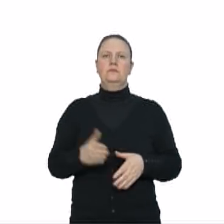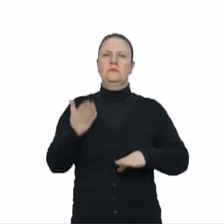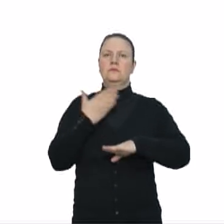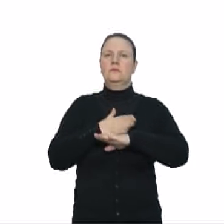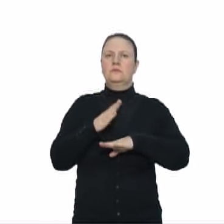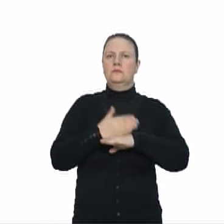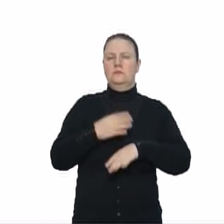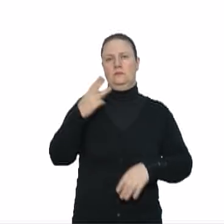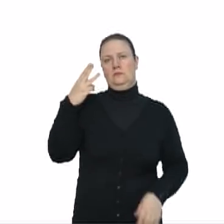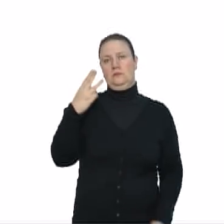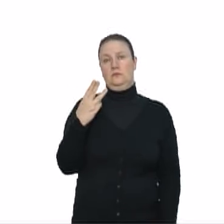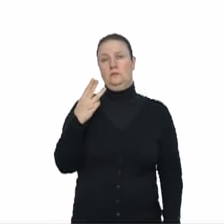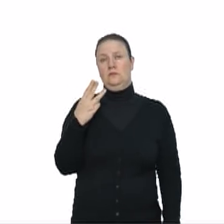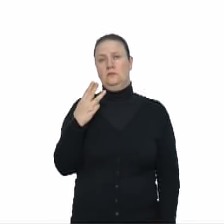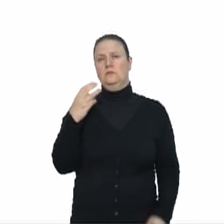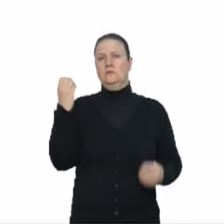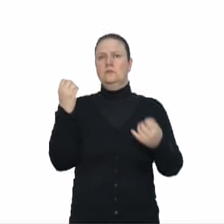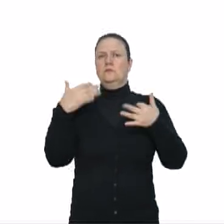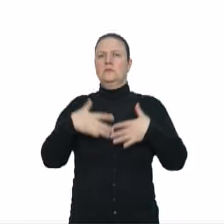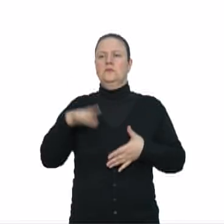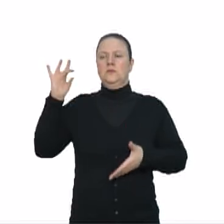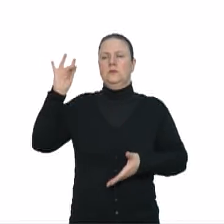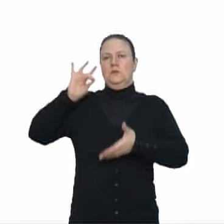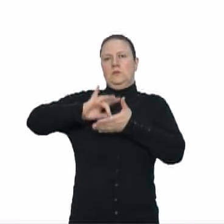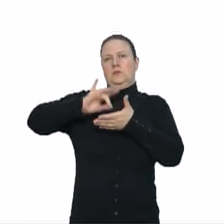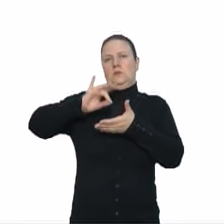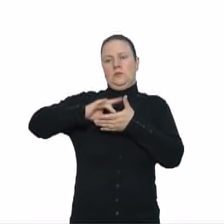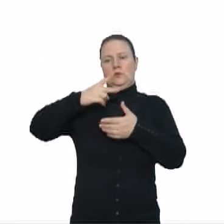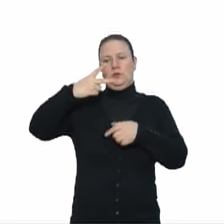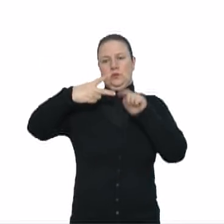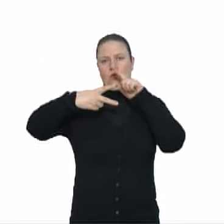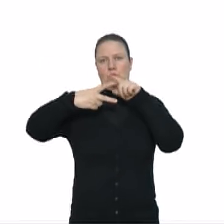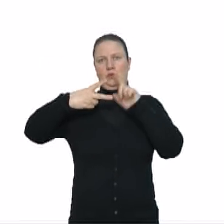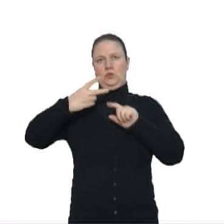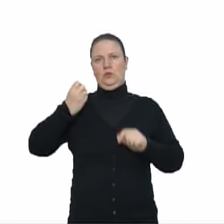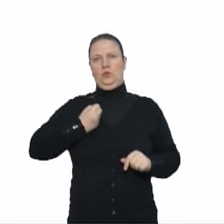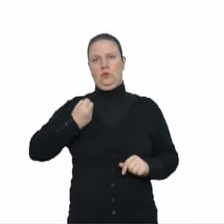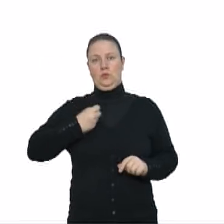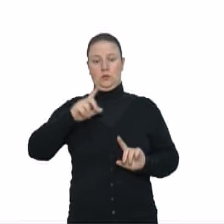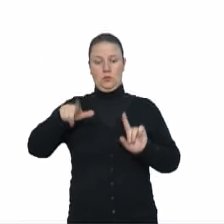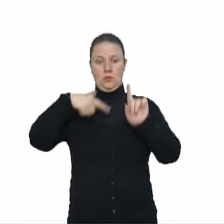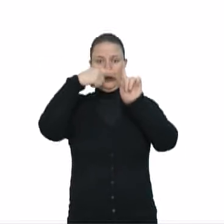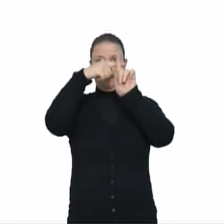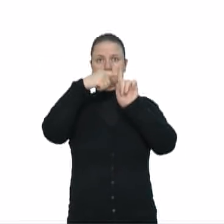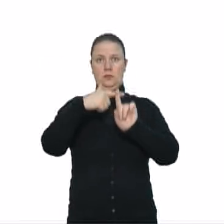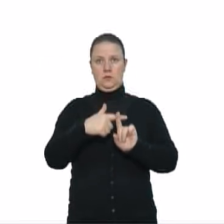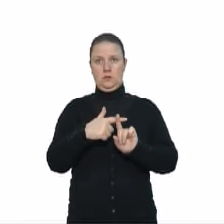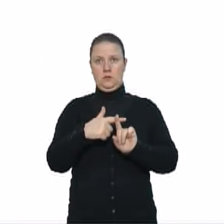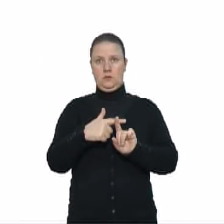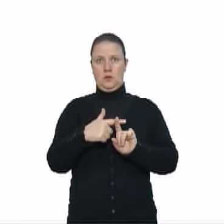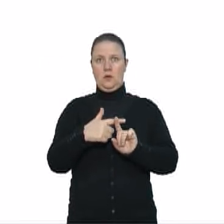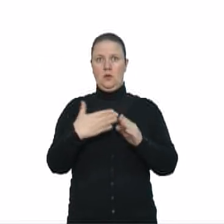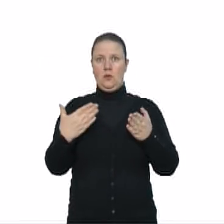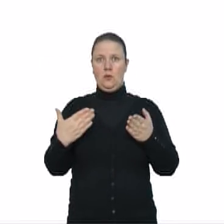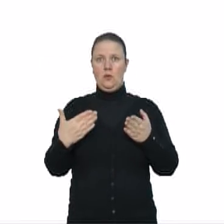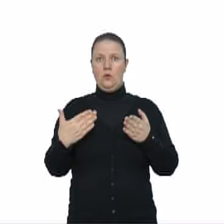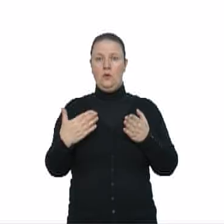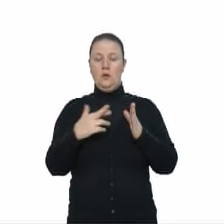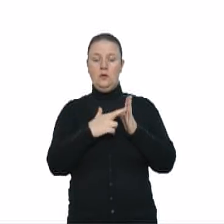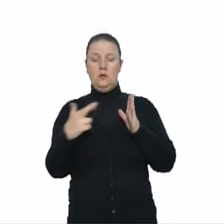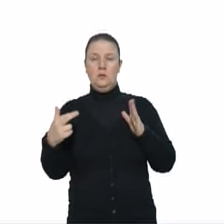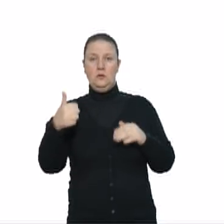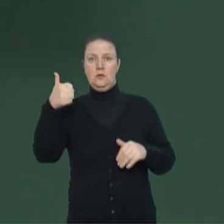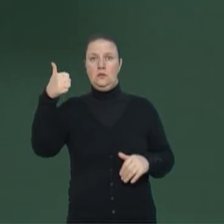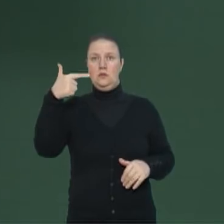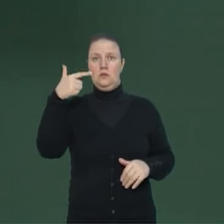Exercício 3, né? Está dizendo lá, determine dois números pares positivos e consecutivos cujo produto é 120, tá? Já vou dar uma